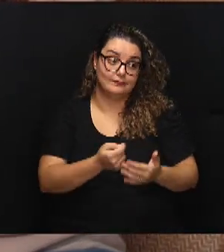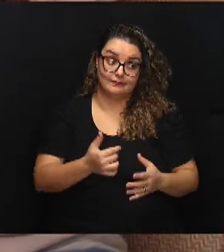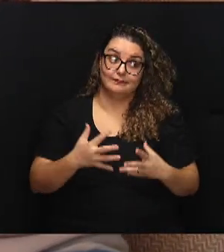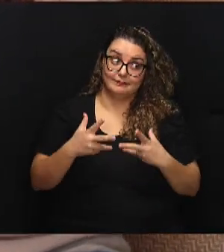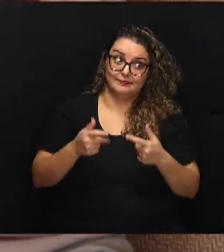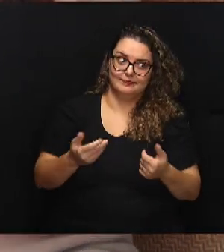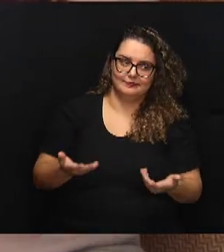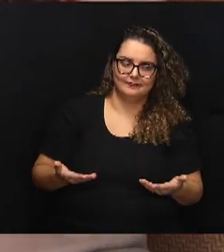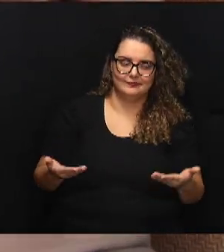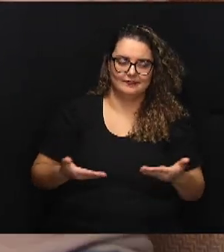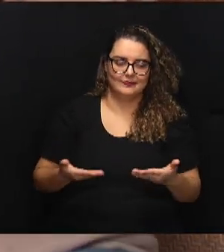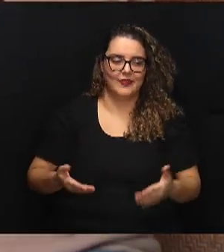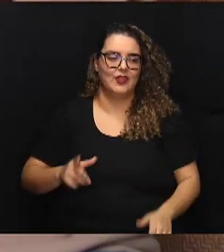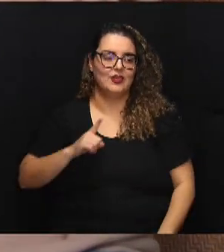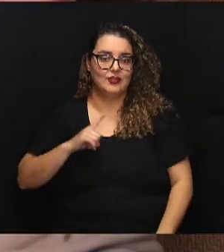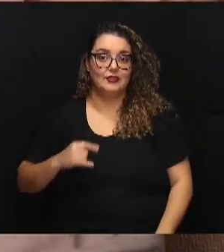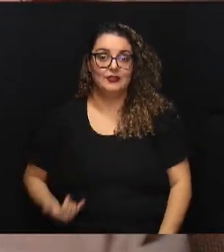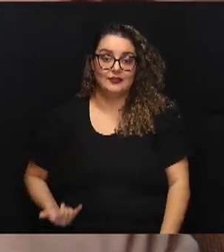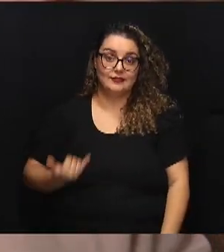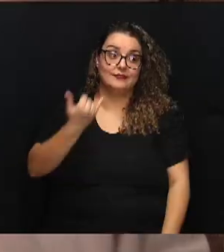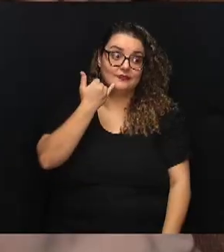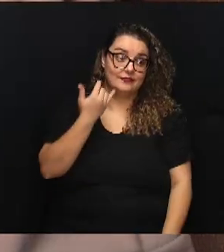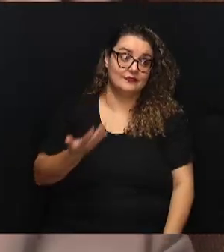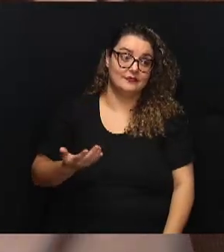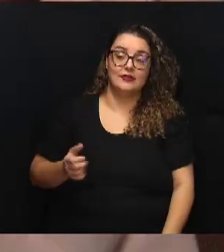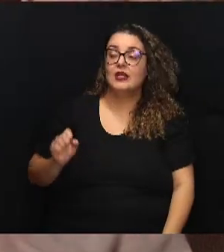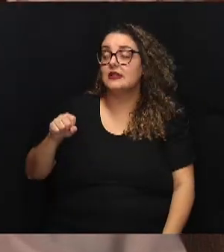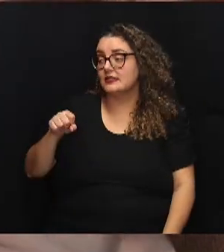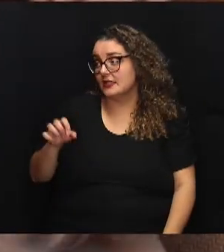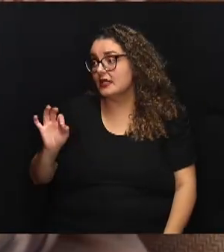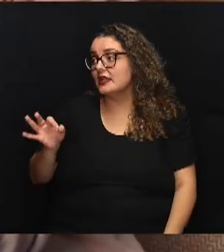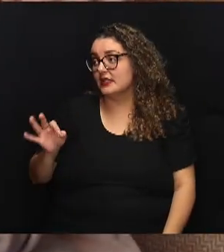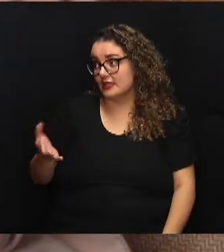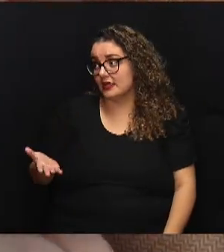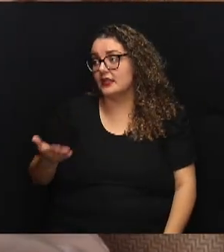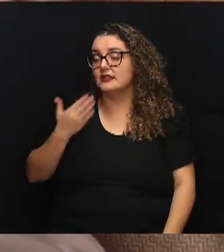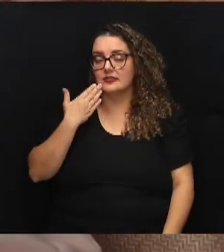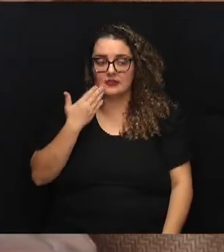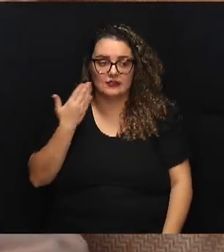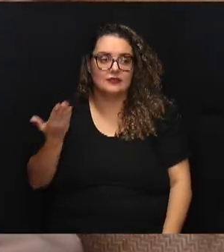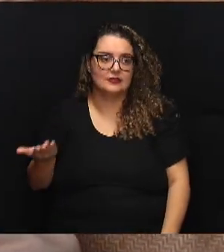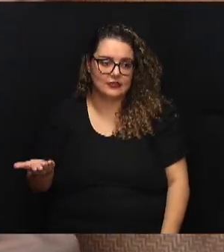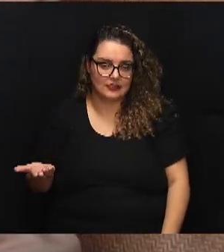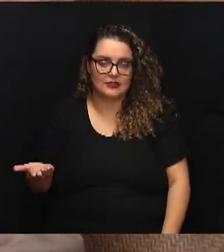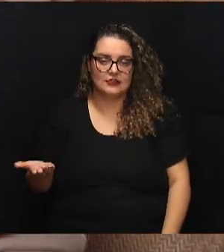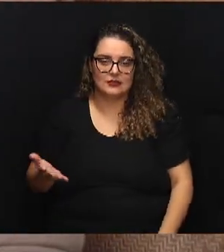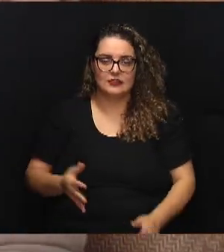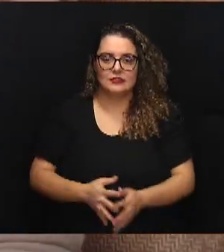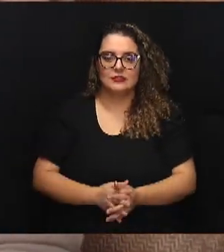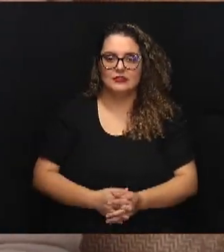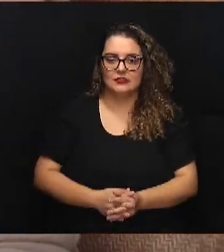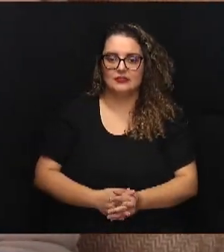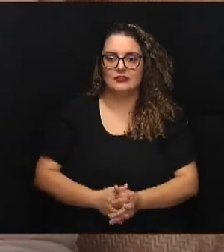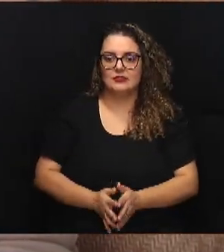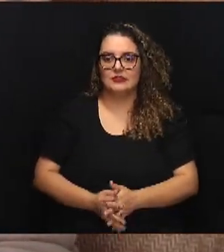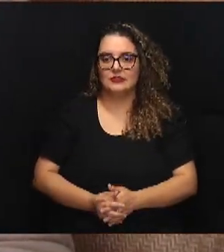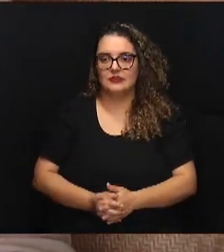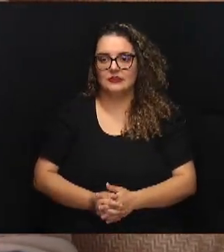menos hoje em dia, tem um celular em mãos, né? Exato, essa facilidade, né? E